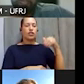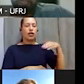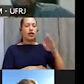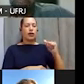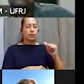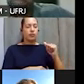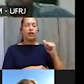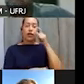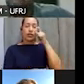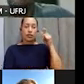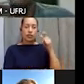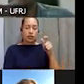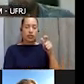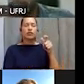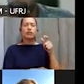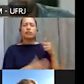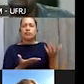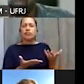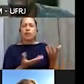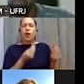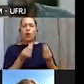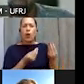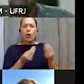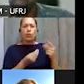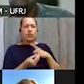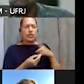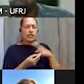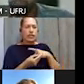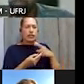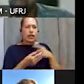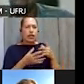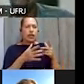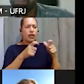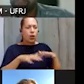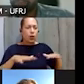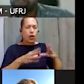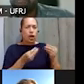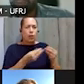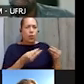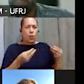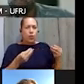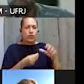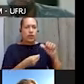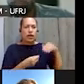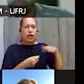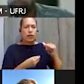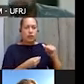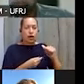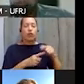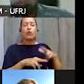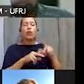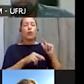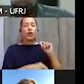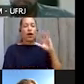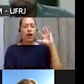interessante, porque como é que você tem uma mina de âmbar? Essa mina de âmbar, ela foi formada por árvores da